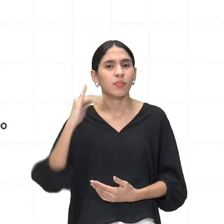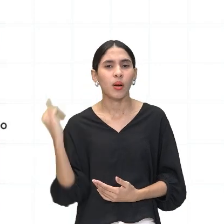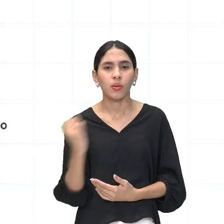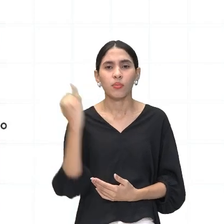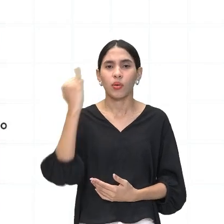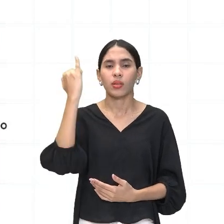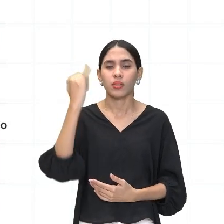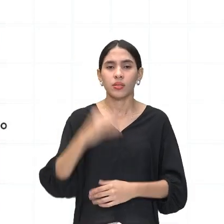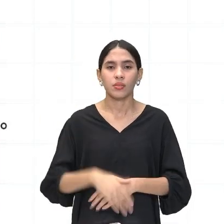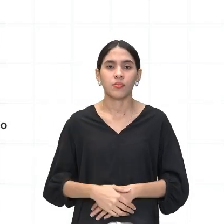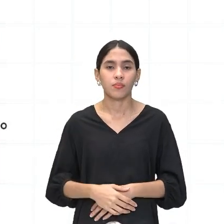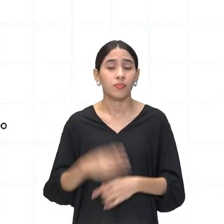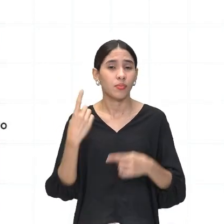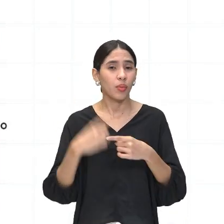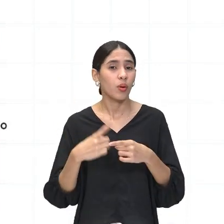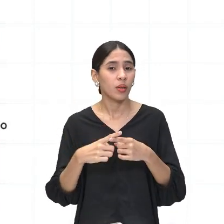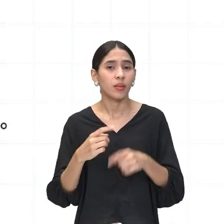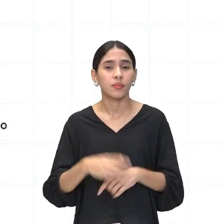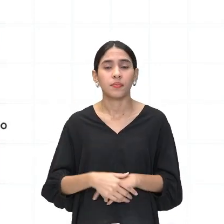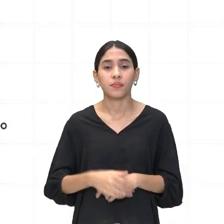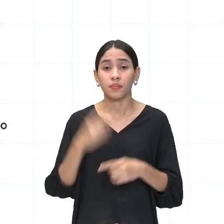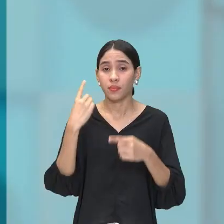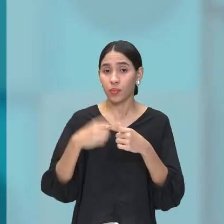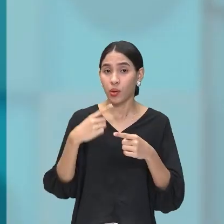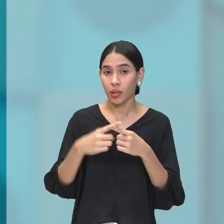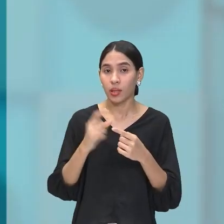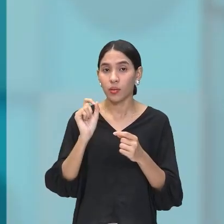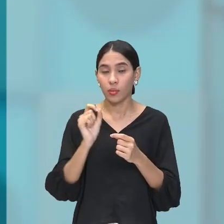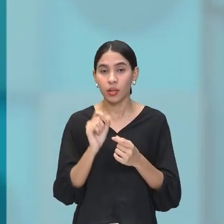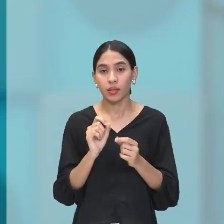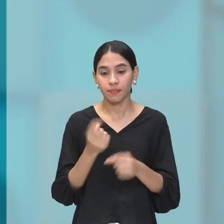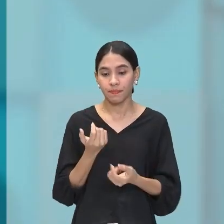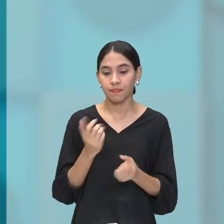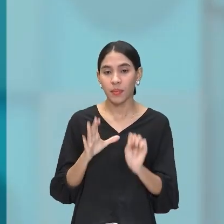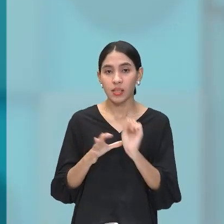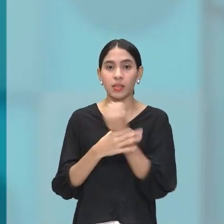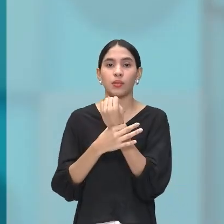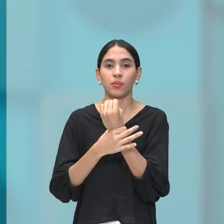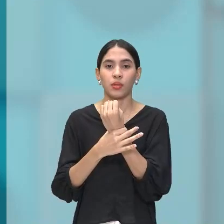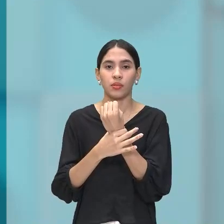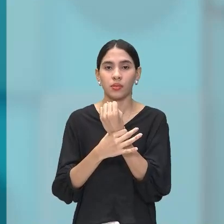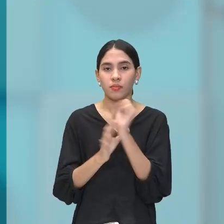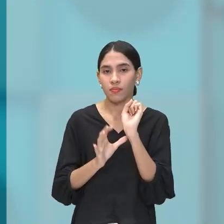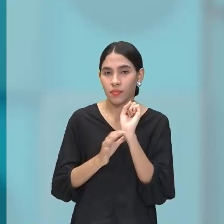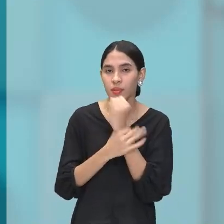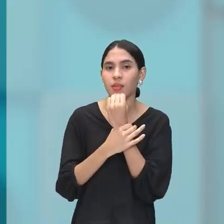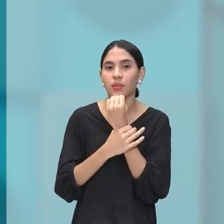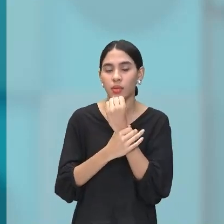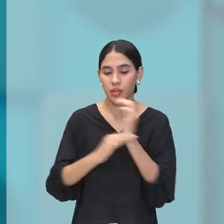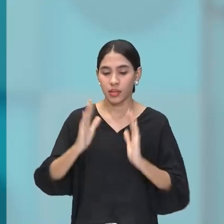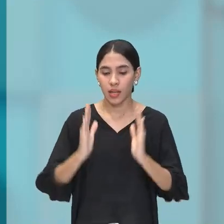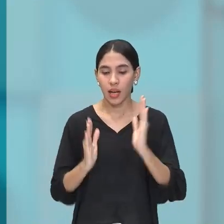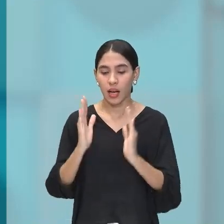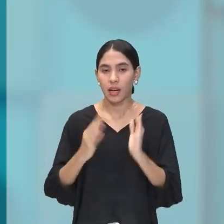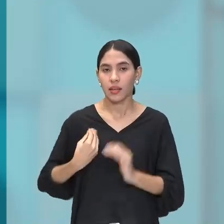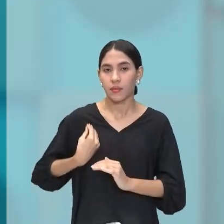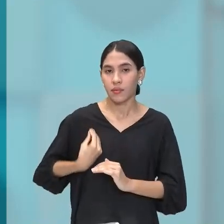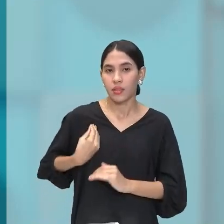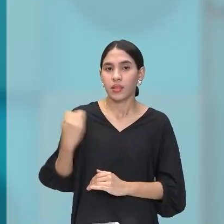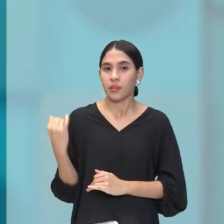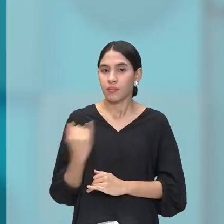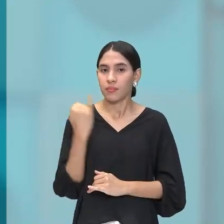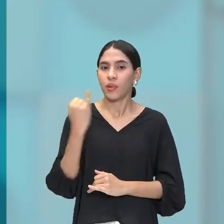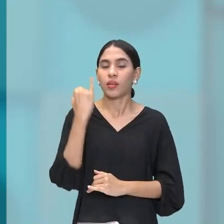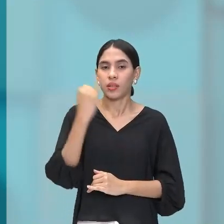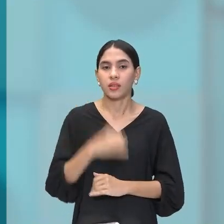professora? Porque, novamente, é a questão de resguardar essa etapa da vida tão importante.